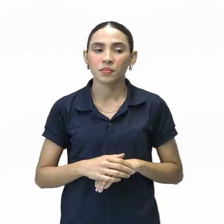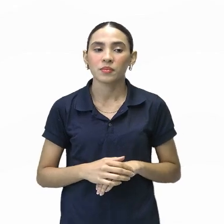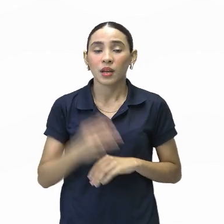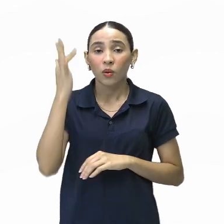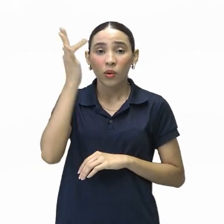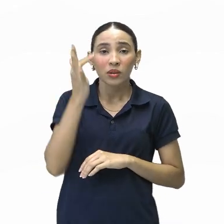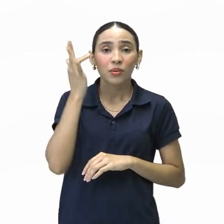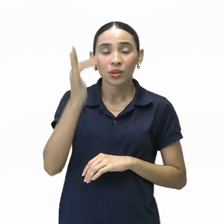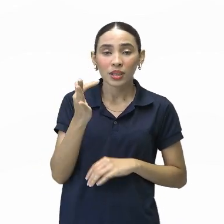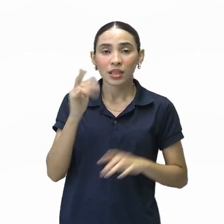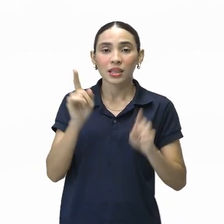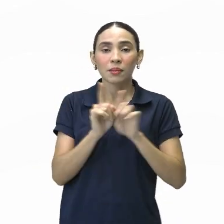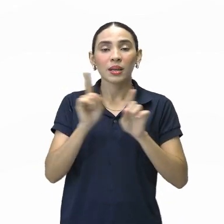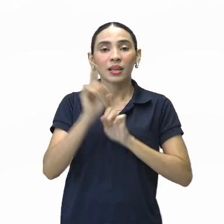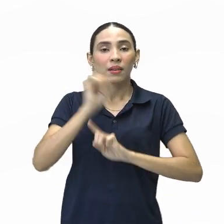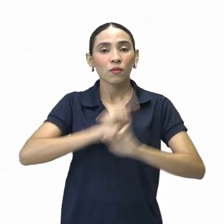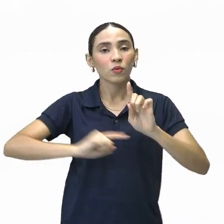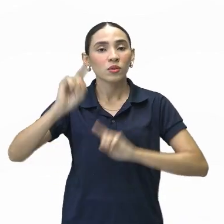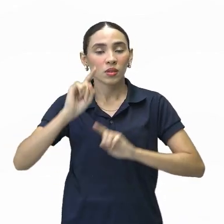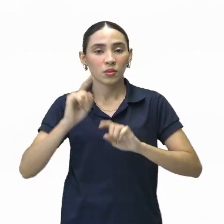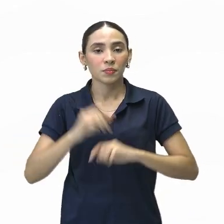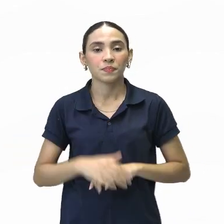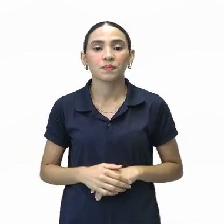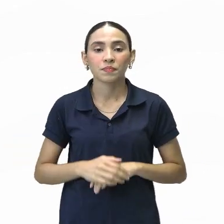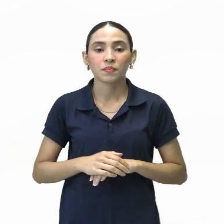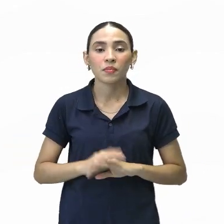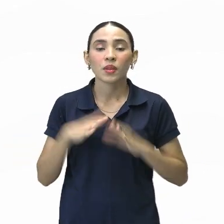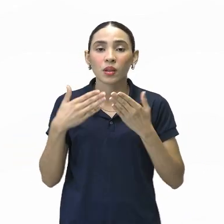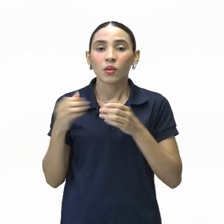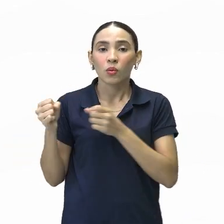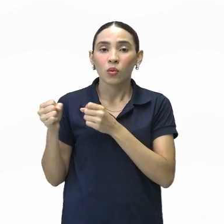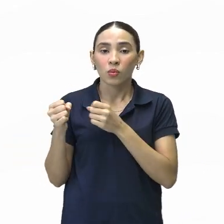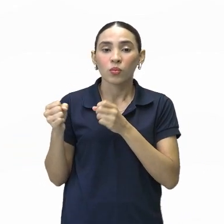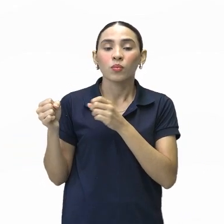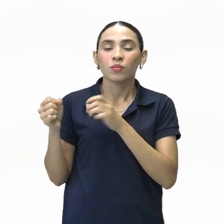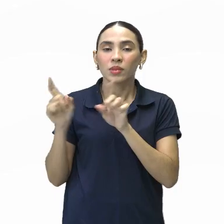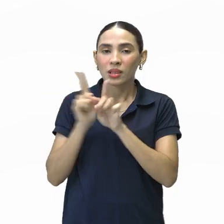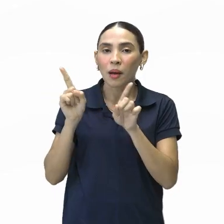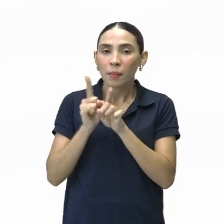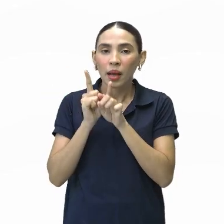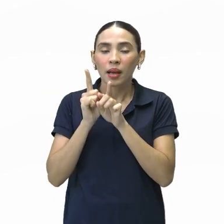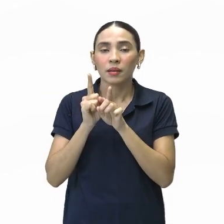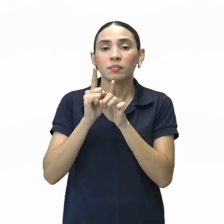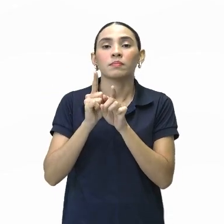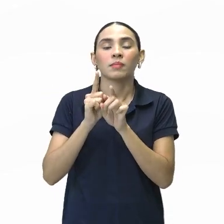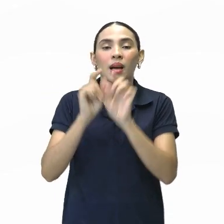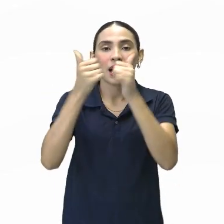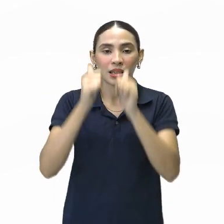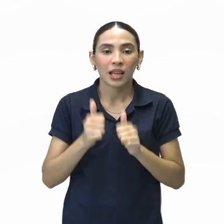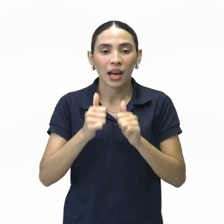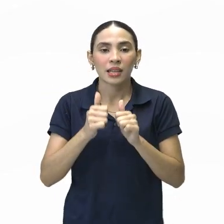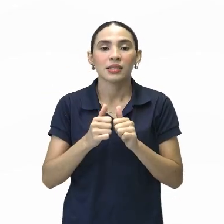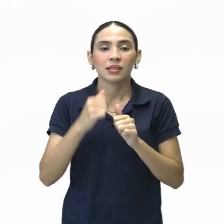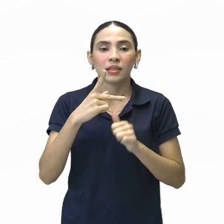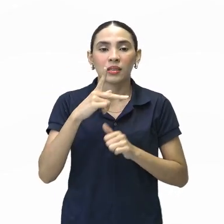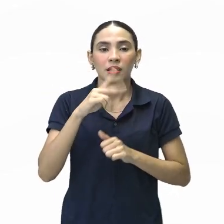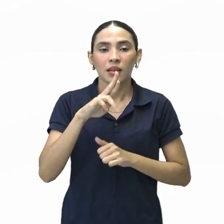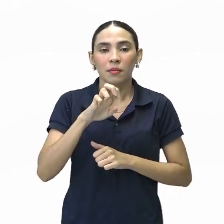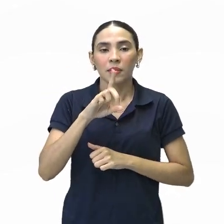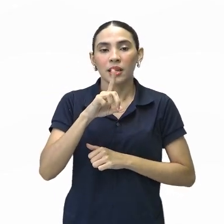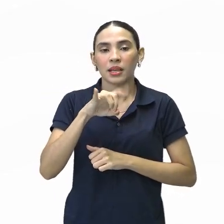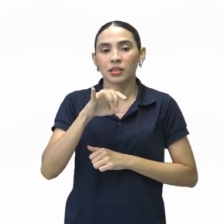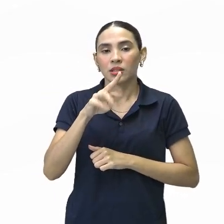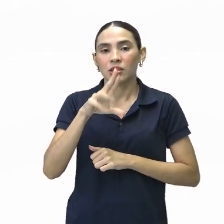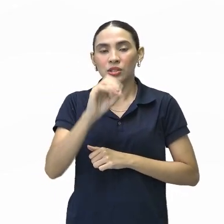essa teoria da evolução das espécies. O poder preditivo também, né, que permite prever como